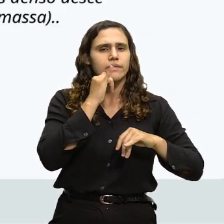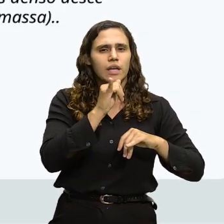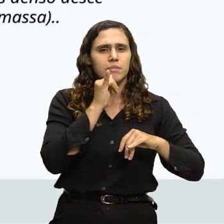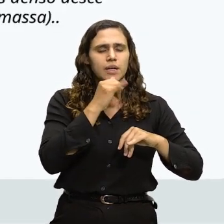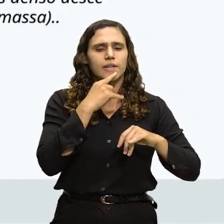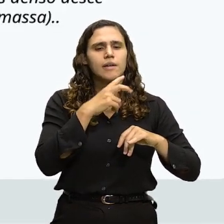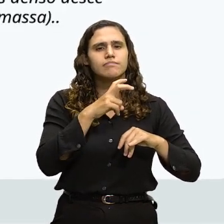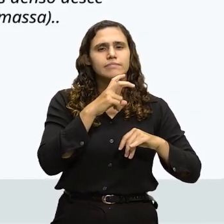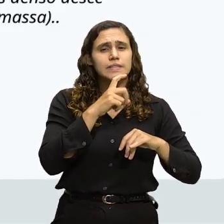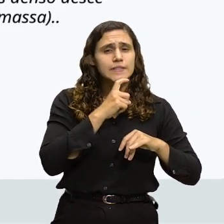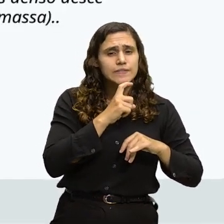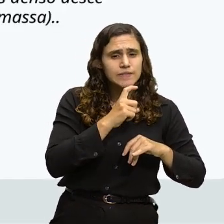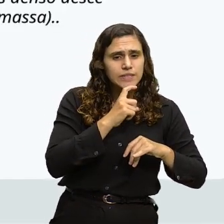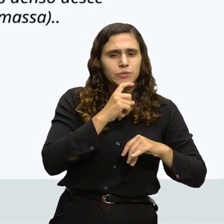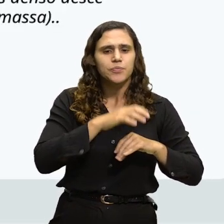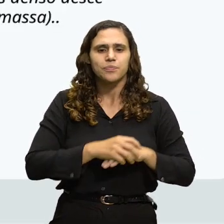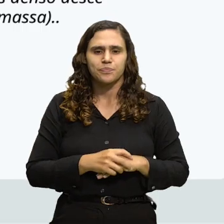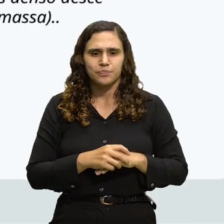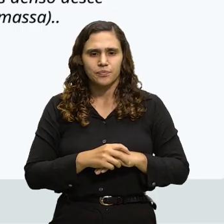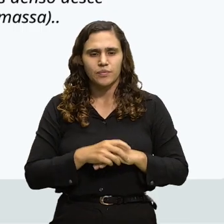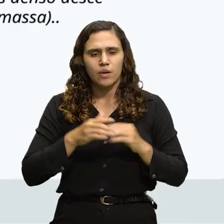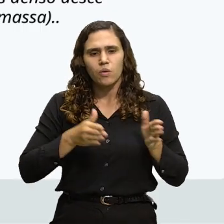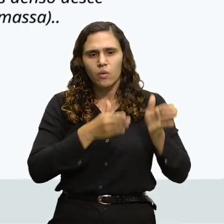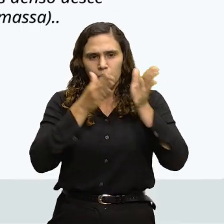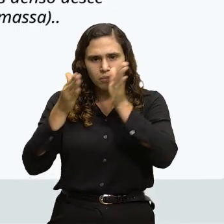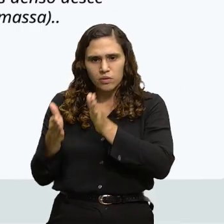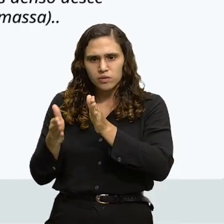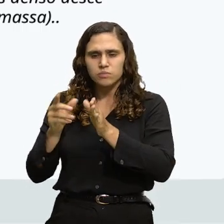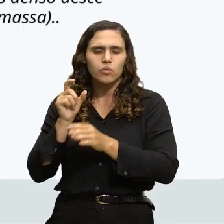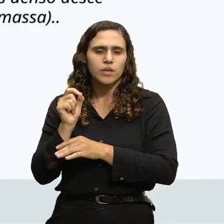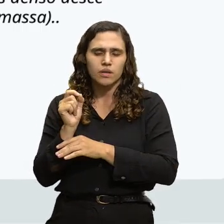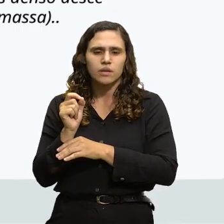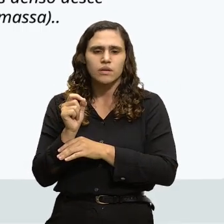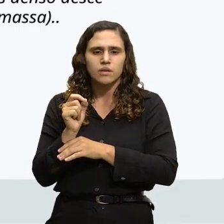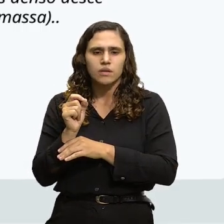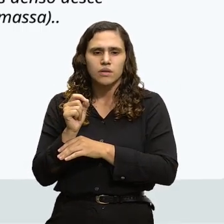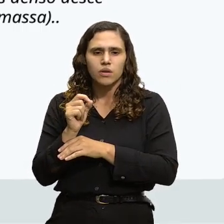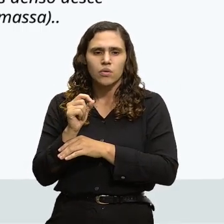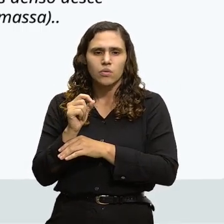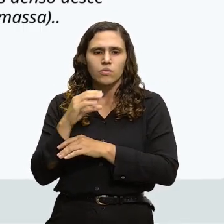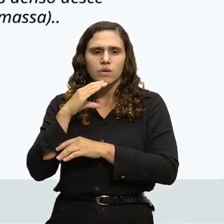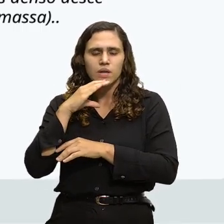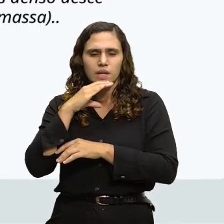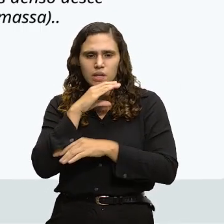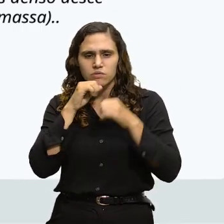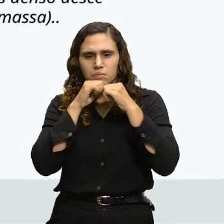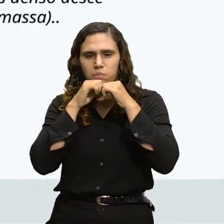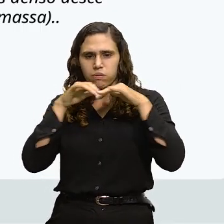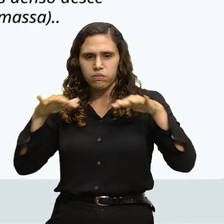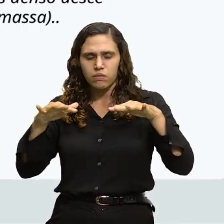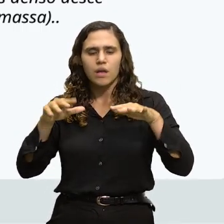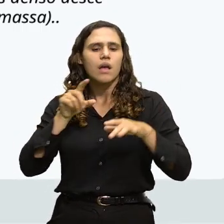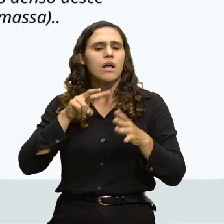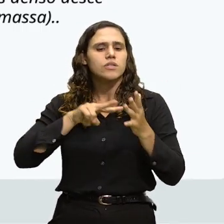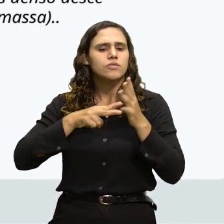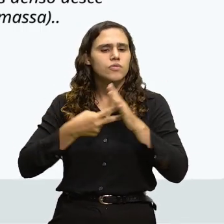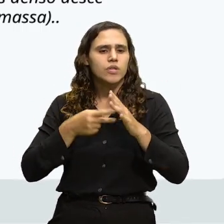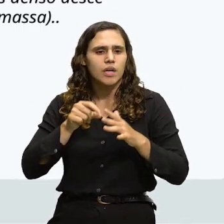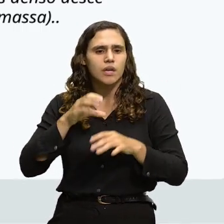frio. O próximo processo de propagação do calor, ele é a convecção. E a